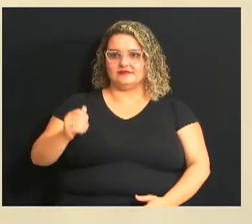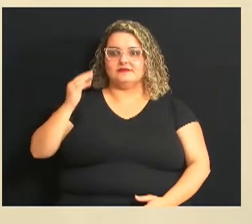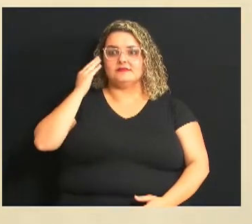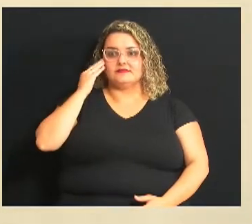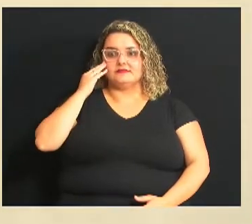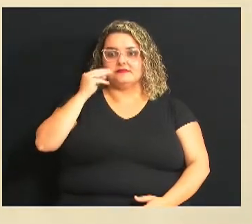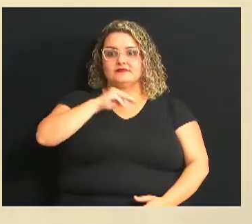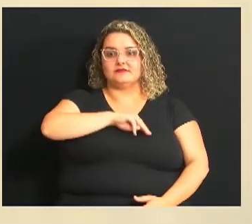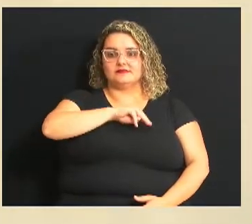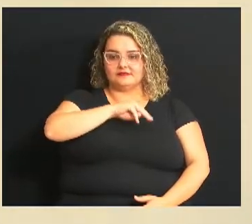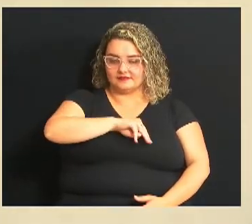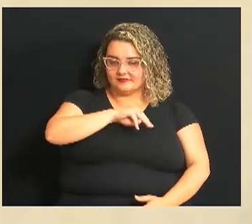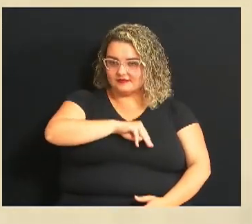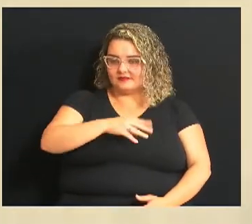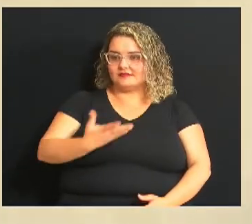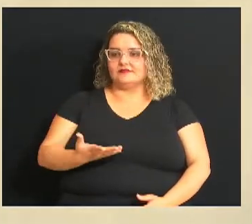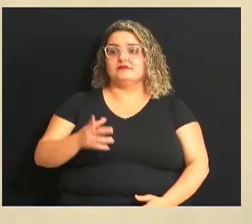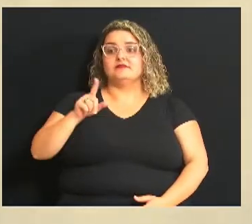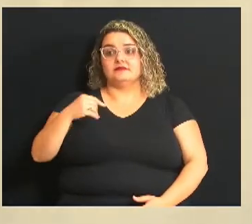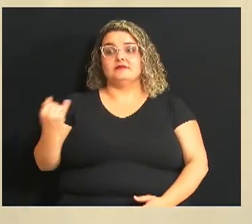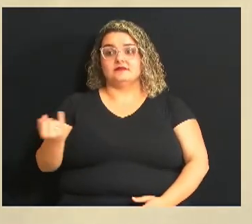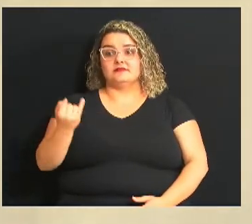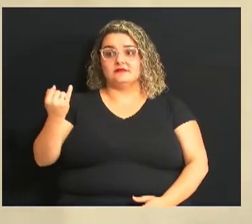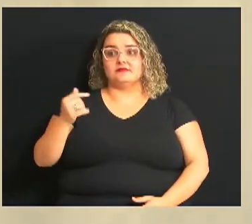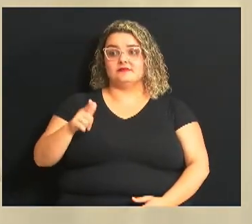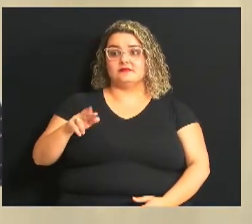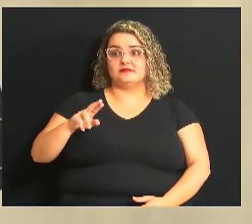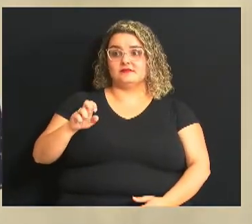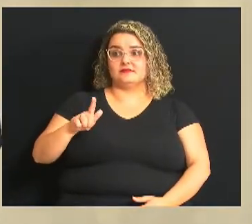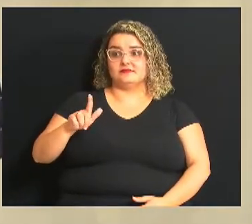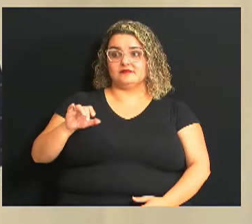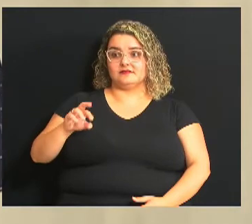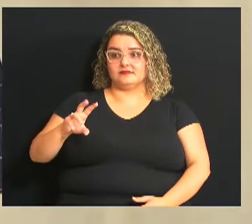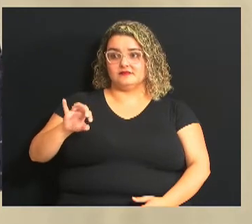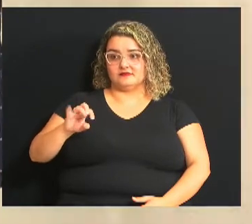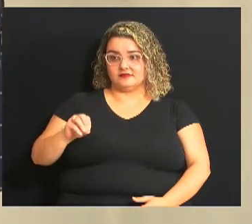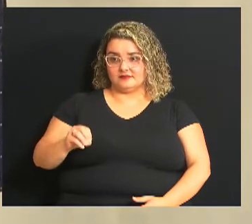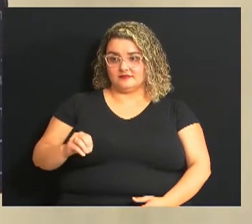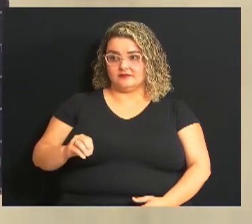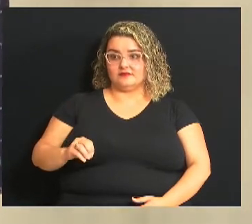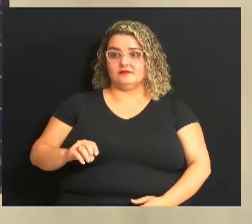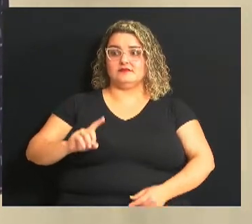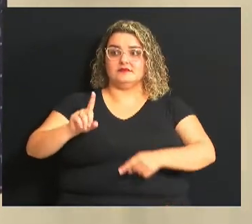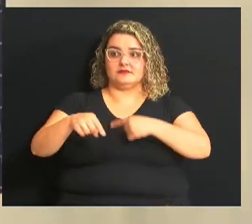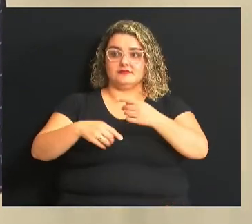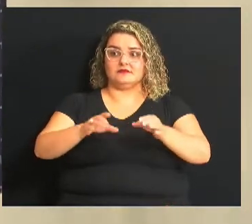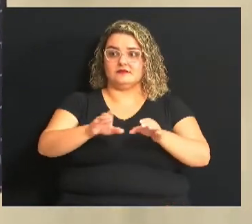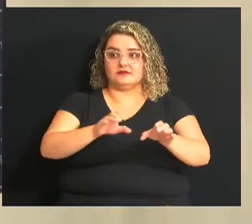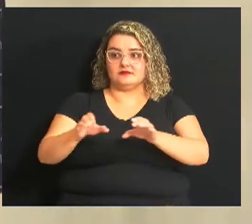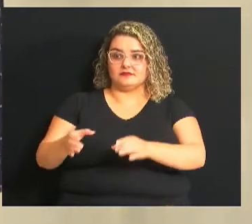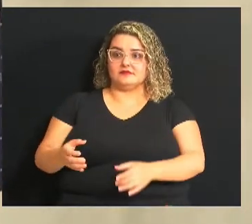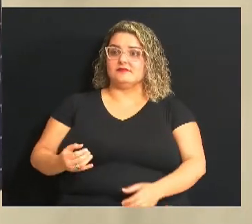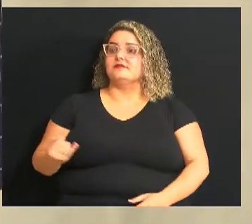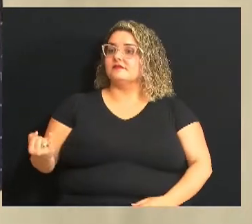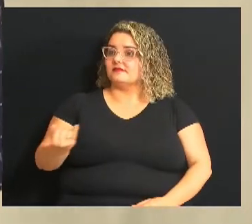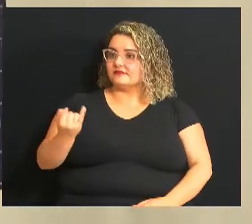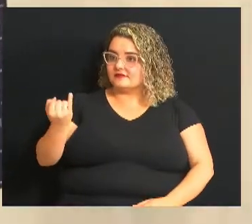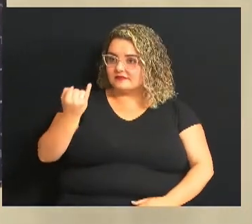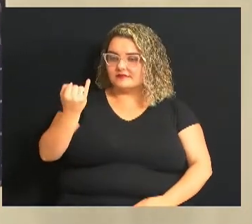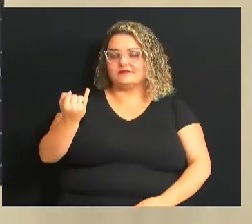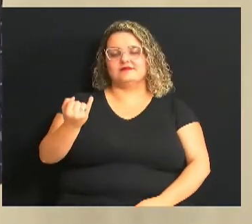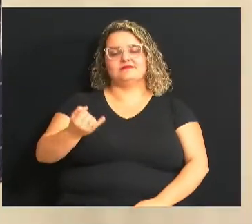missão, que é muito importante. O Gregório, meu sobrinho, e os demais coordenadores. Eu sou eternamente grata e